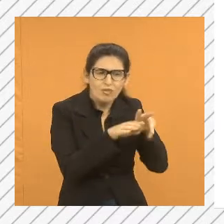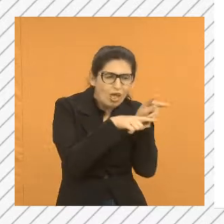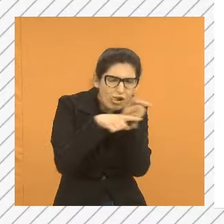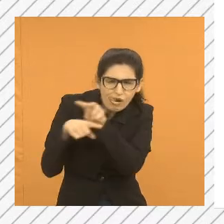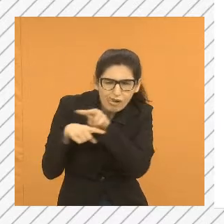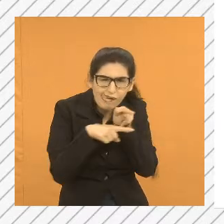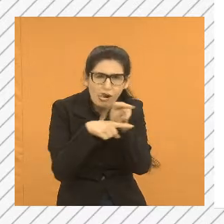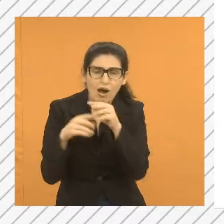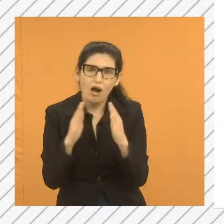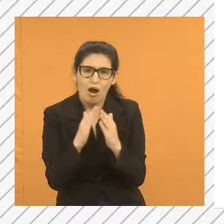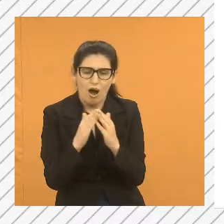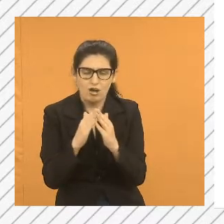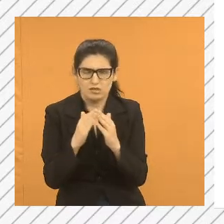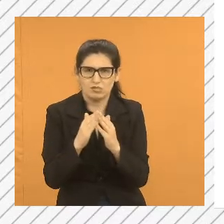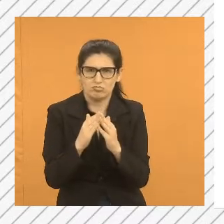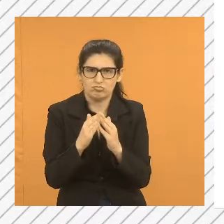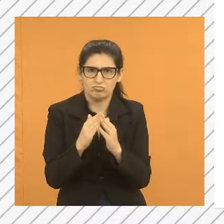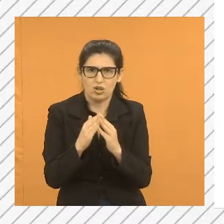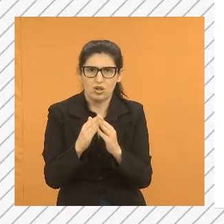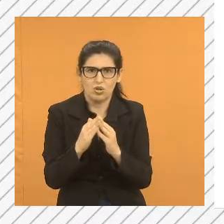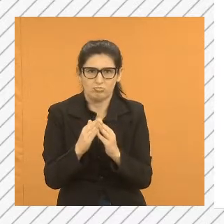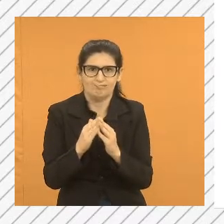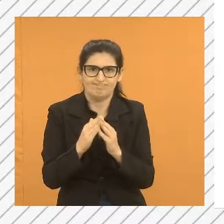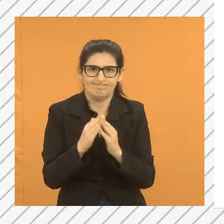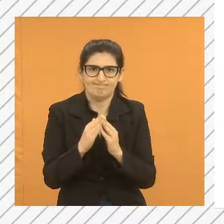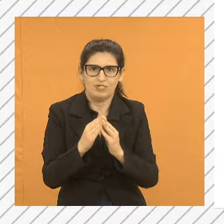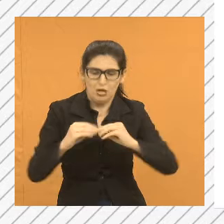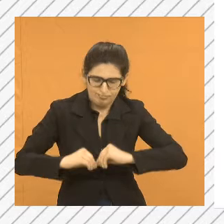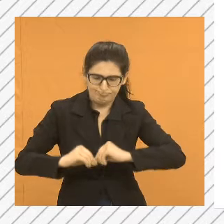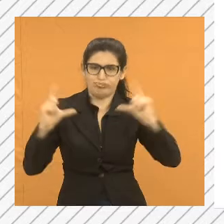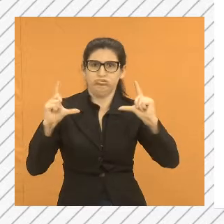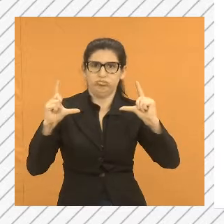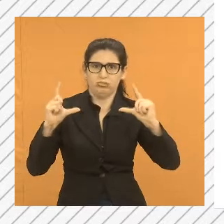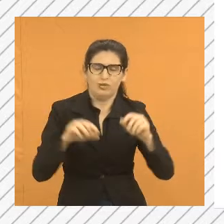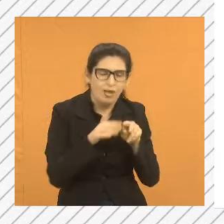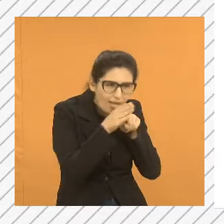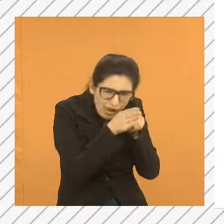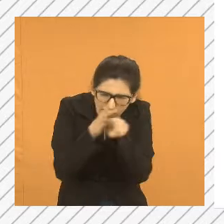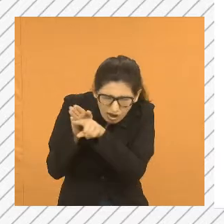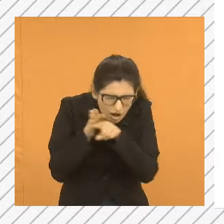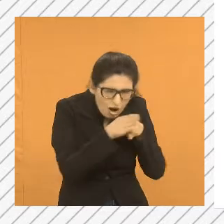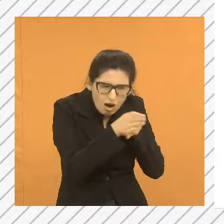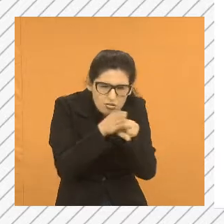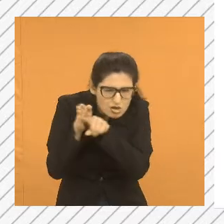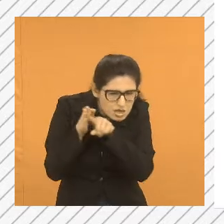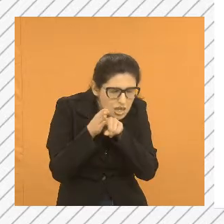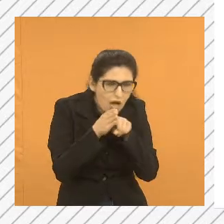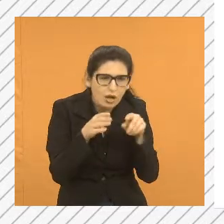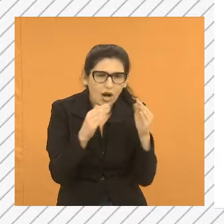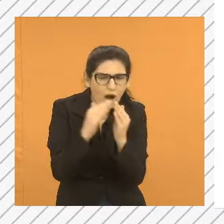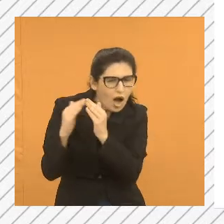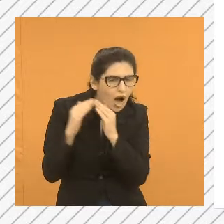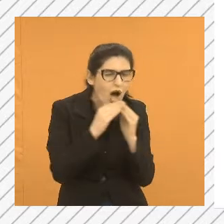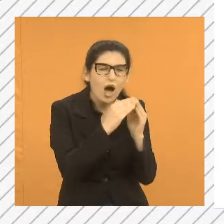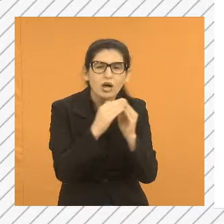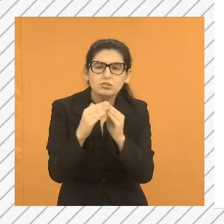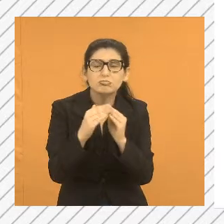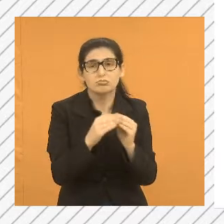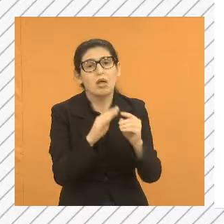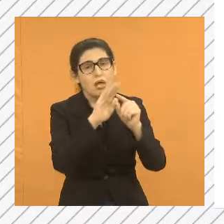vistoriados quase que dobrou. Esse é o resultado. Você vistoria mais, acontecem menos